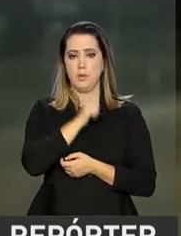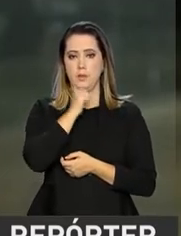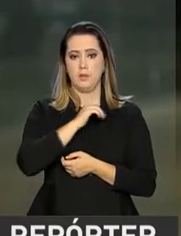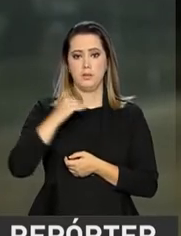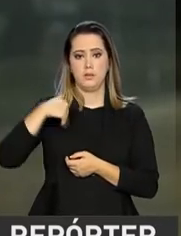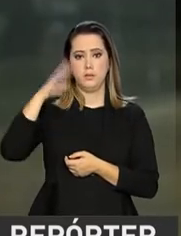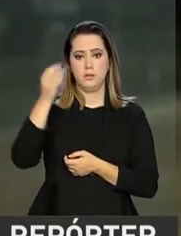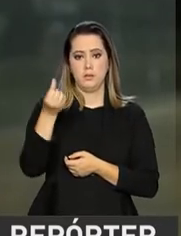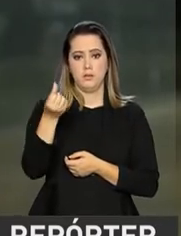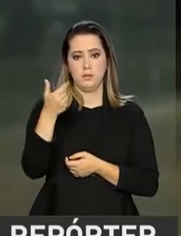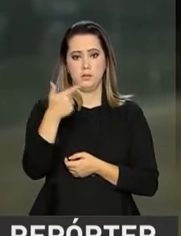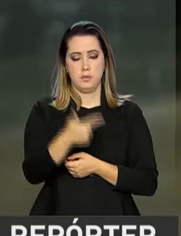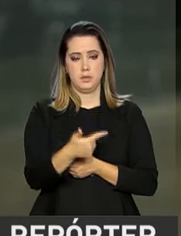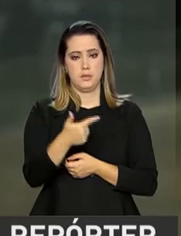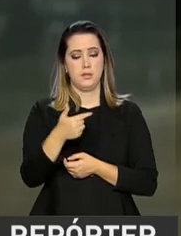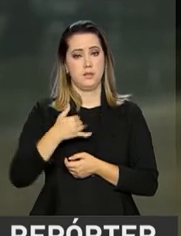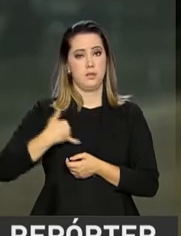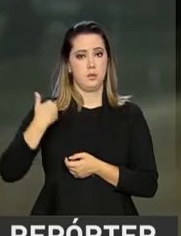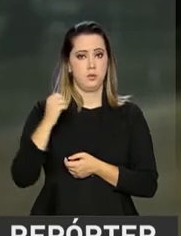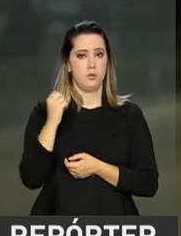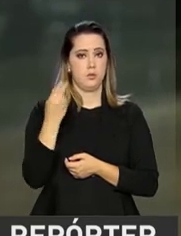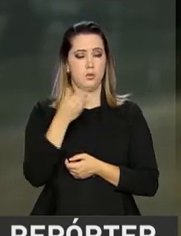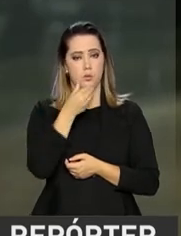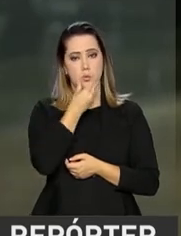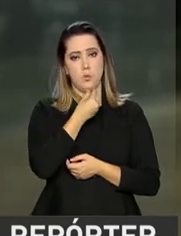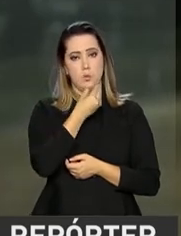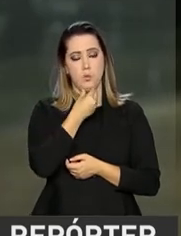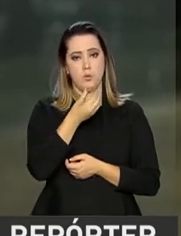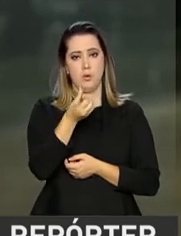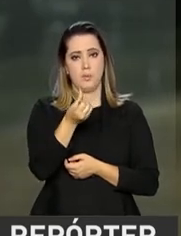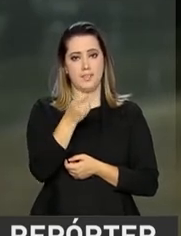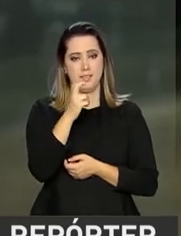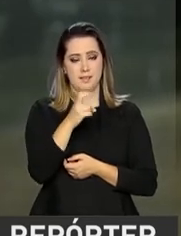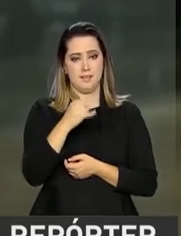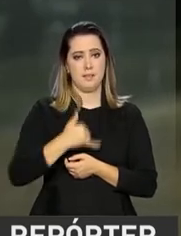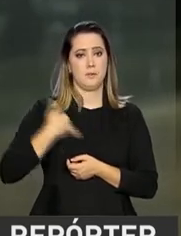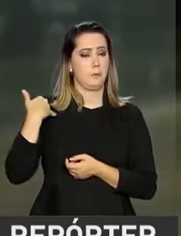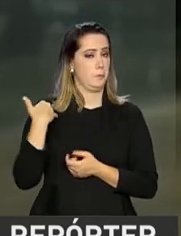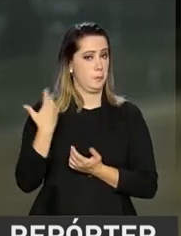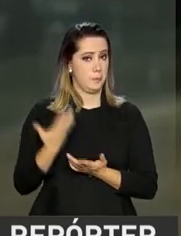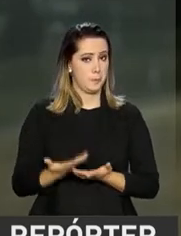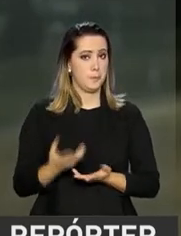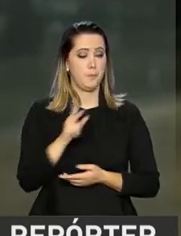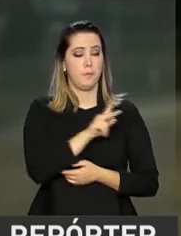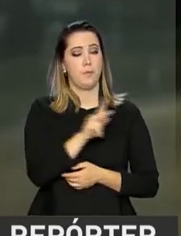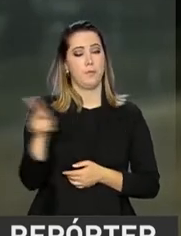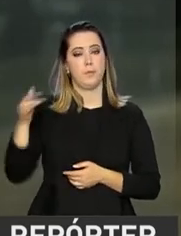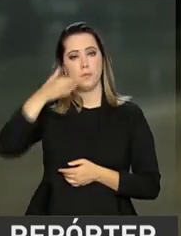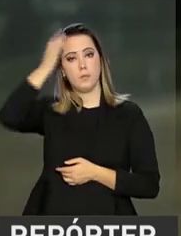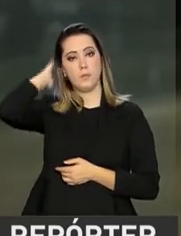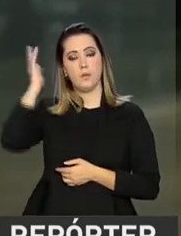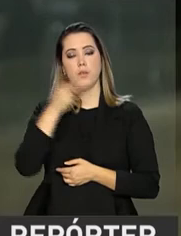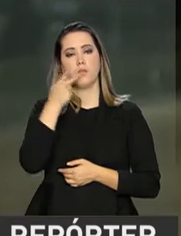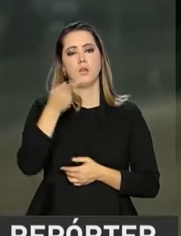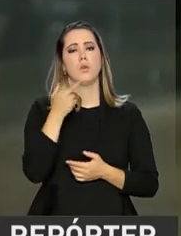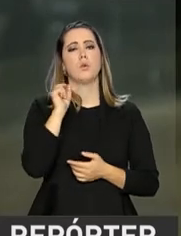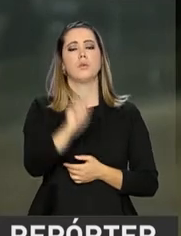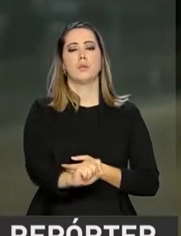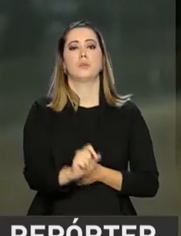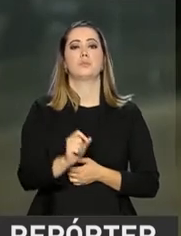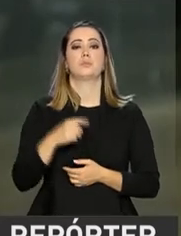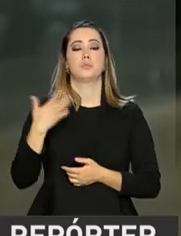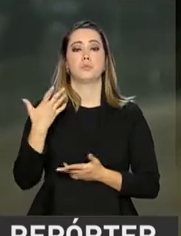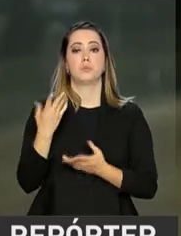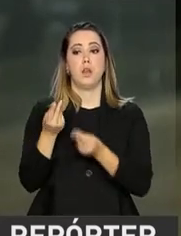62 anos e homens com mais de 65 anos o presidente michel temer explicou que a liberação das cotas do pis